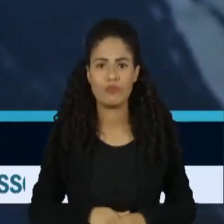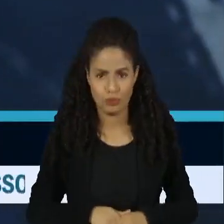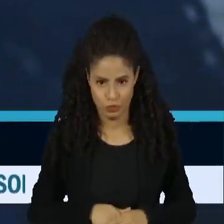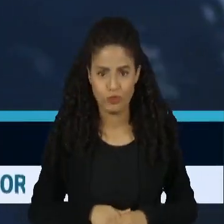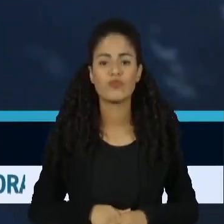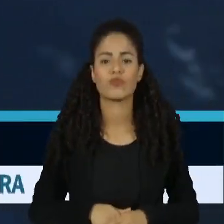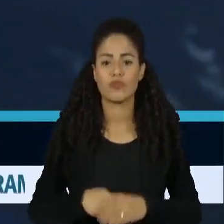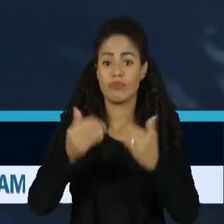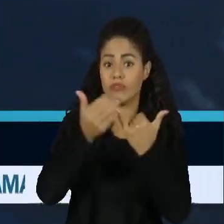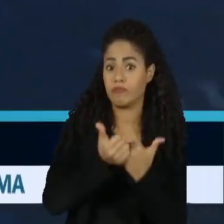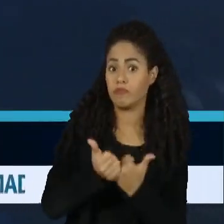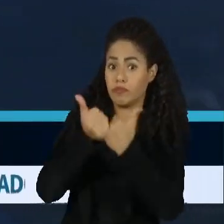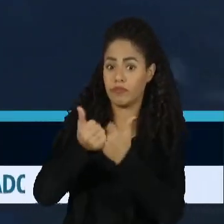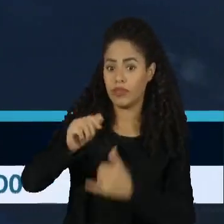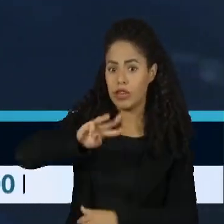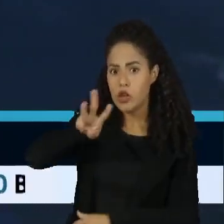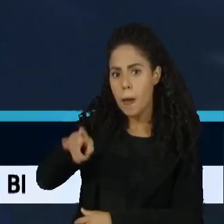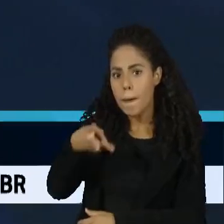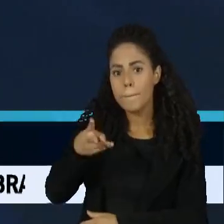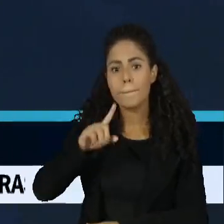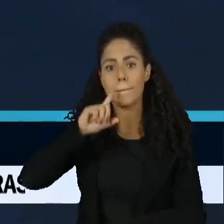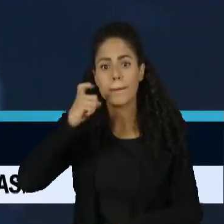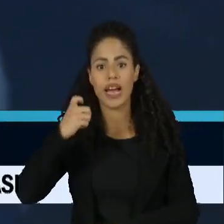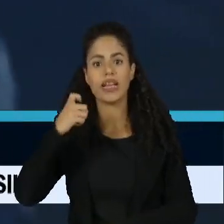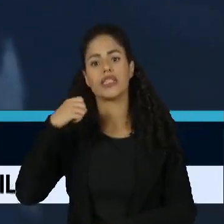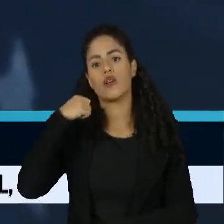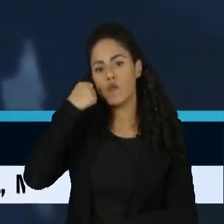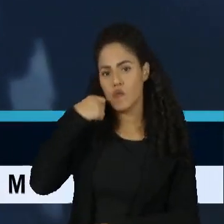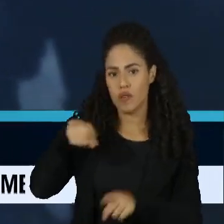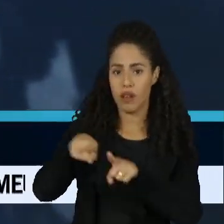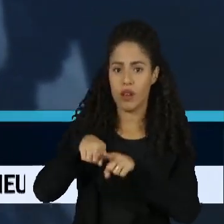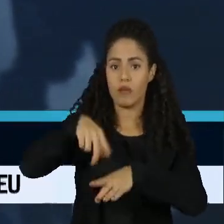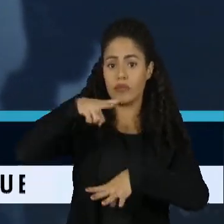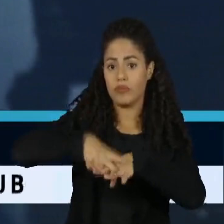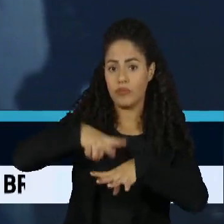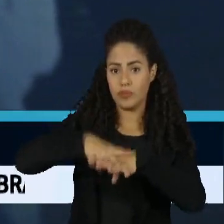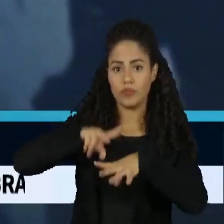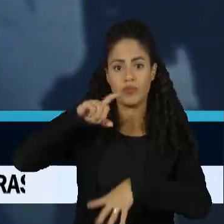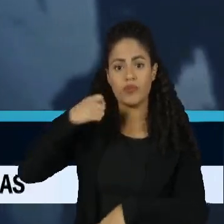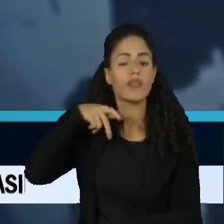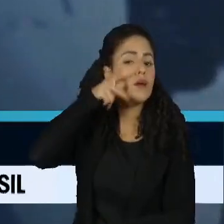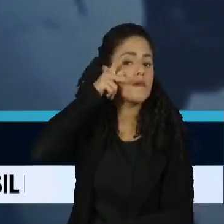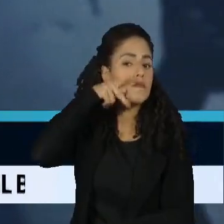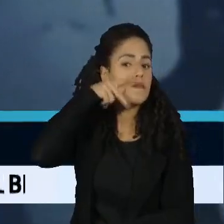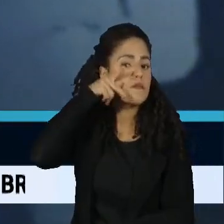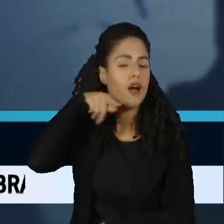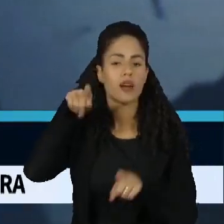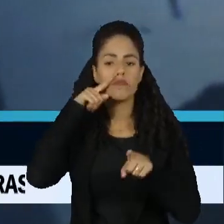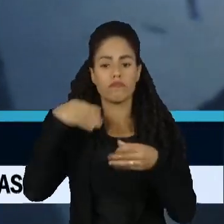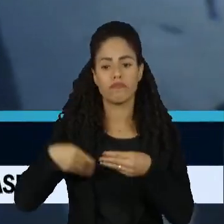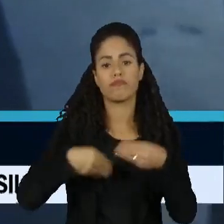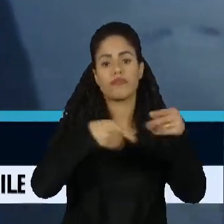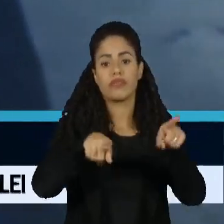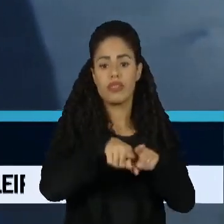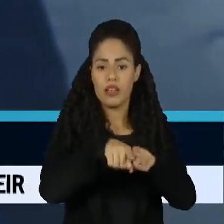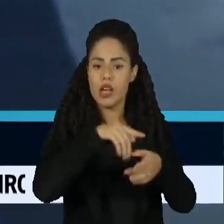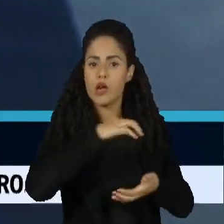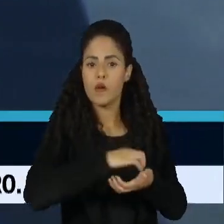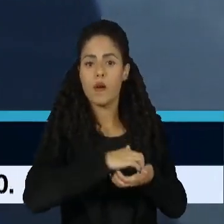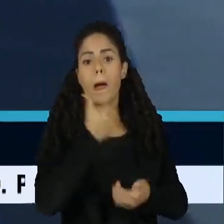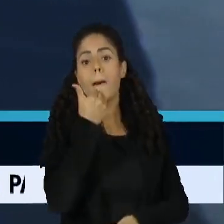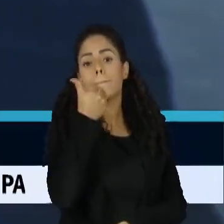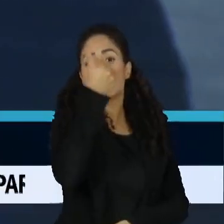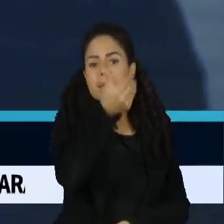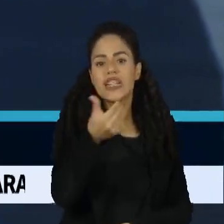Com patrimônios milionários, ex-governadores e viúvas de ex-políticos da Paraíba recorreram ao Supremo Tribunal Federal para